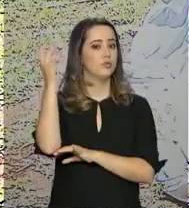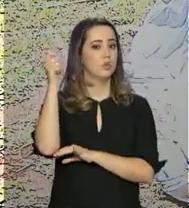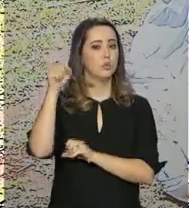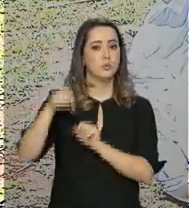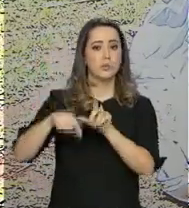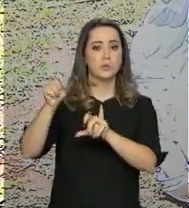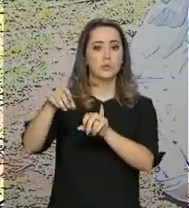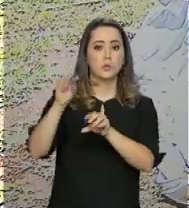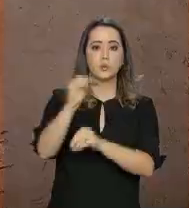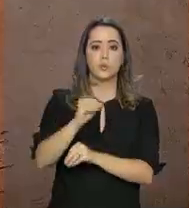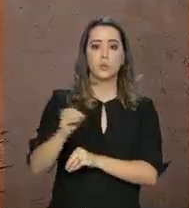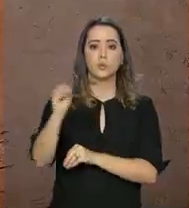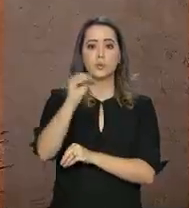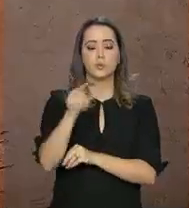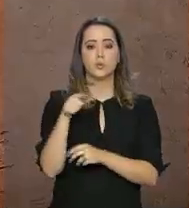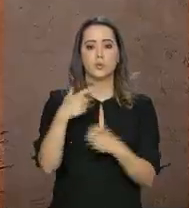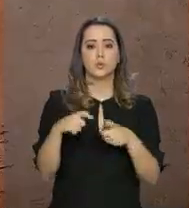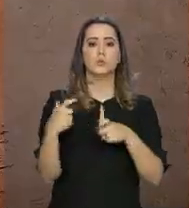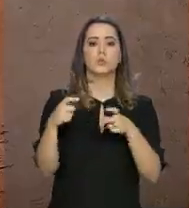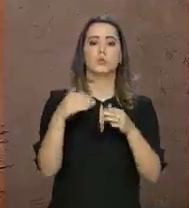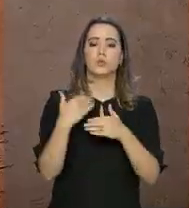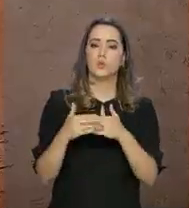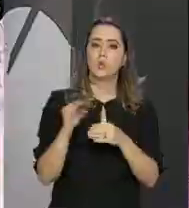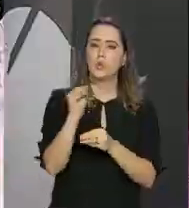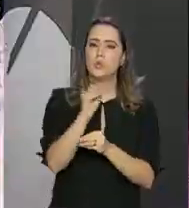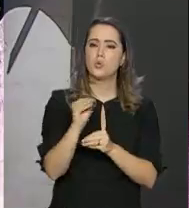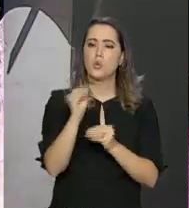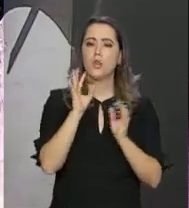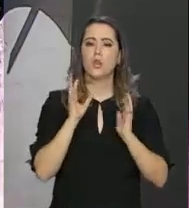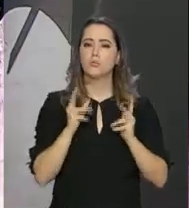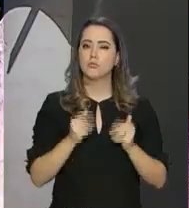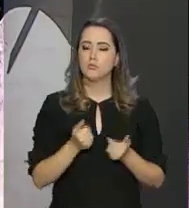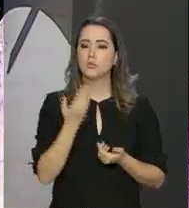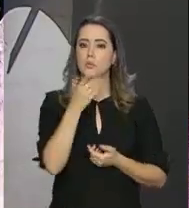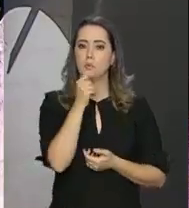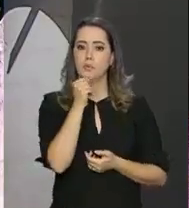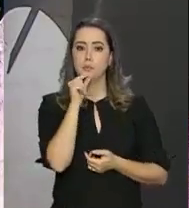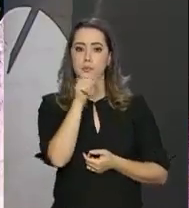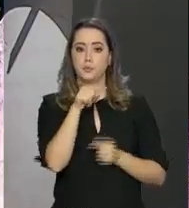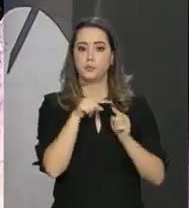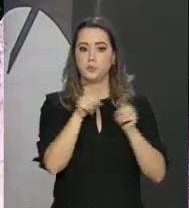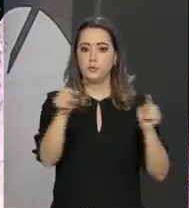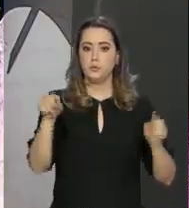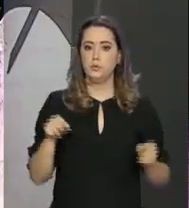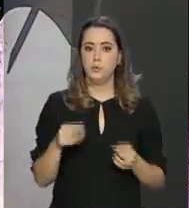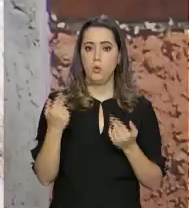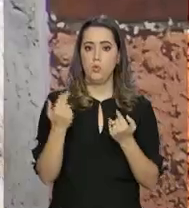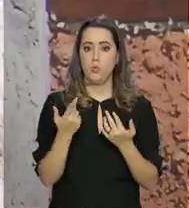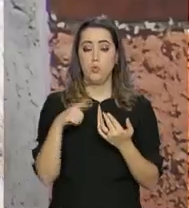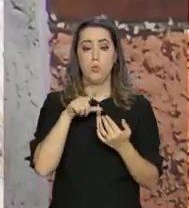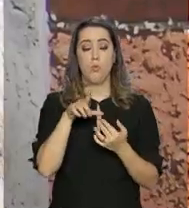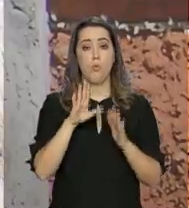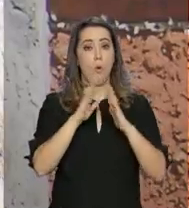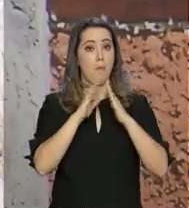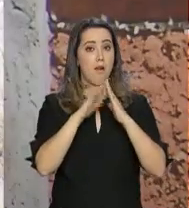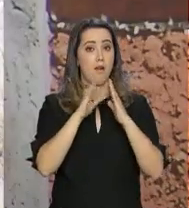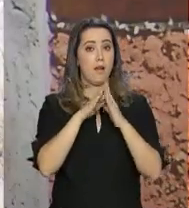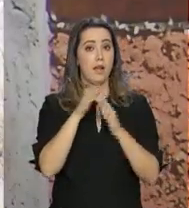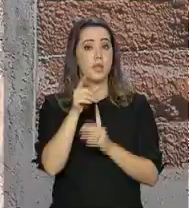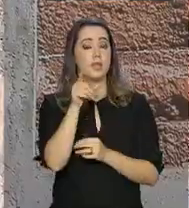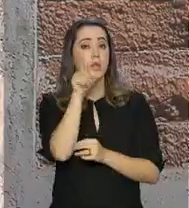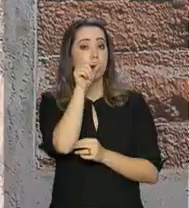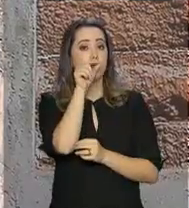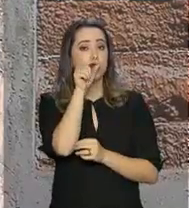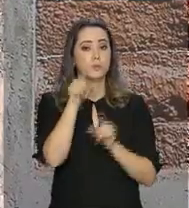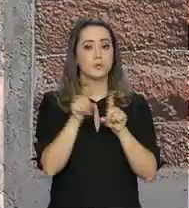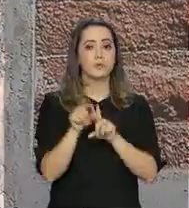com a água tratada nesta pequena estação. Esta sala, inspirada em uma casa de João de Barro, foi construída com